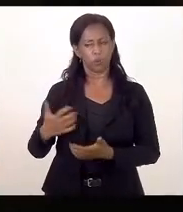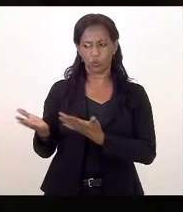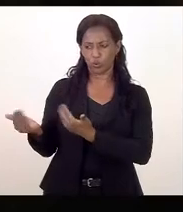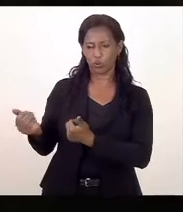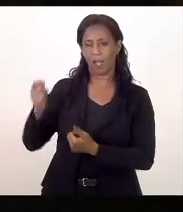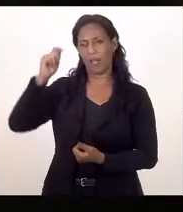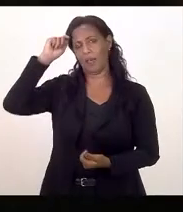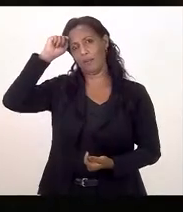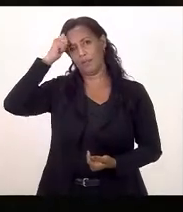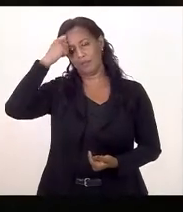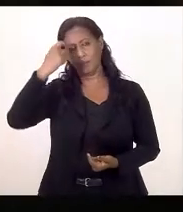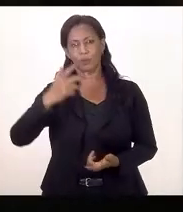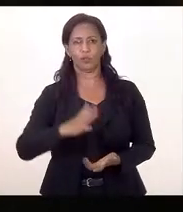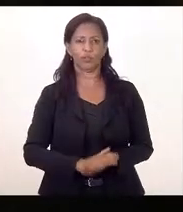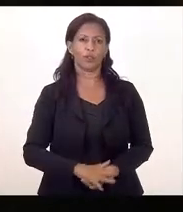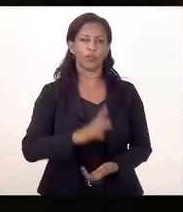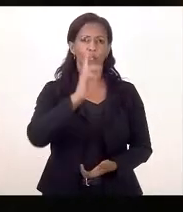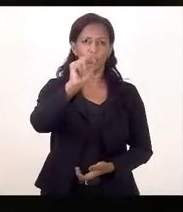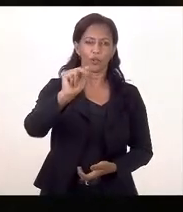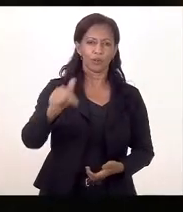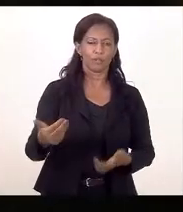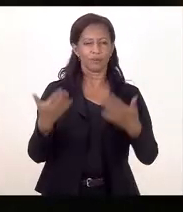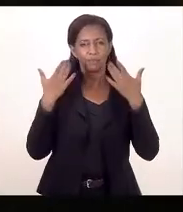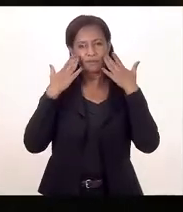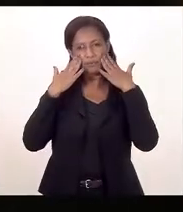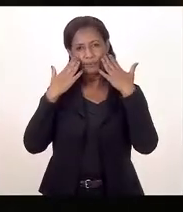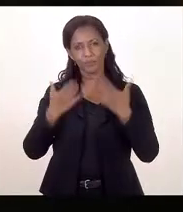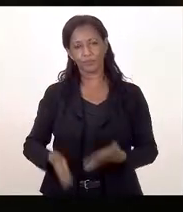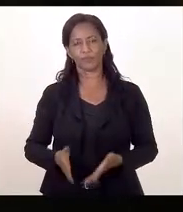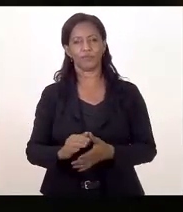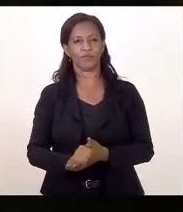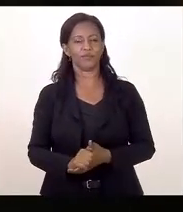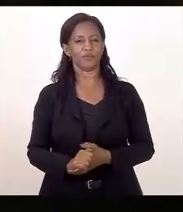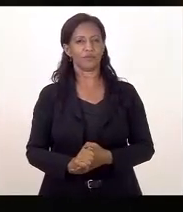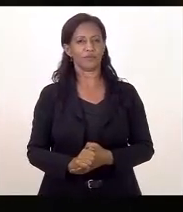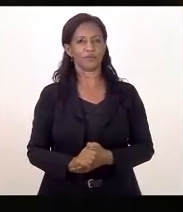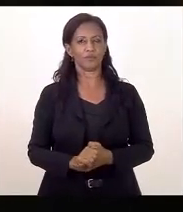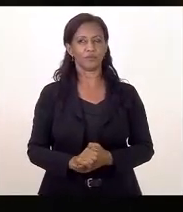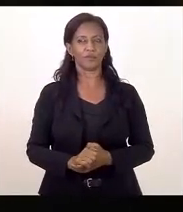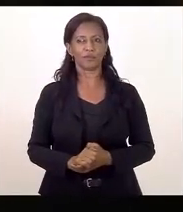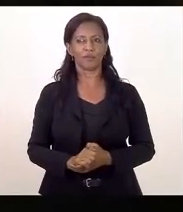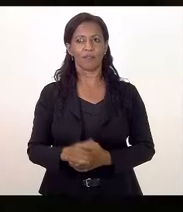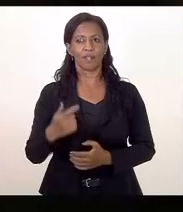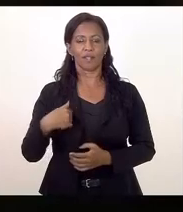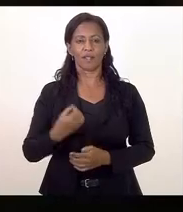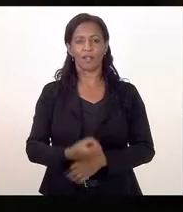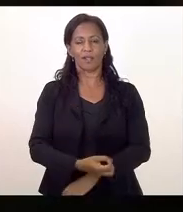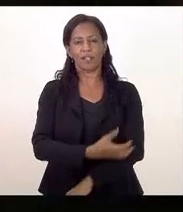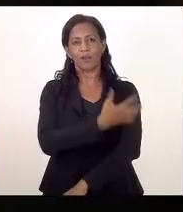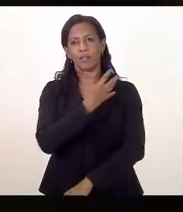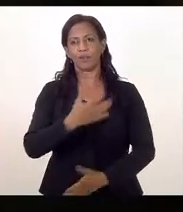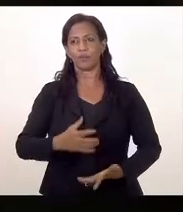preta que nunca pôde se expressar. então, eu me emociono.